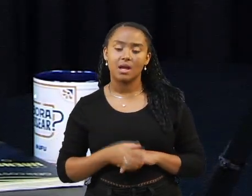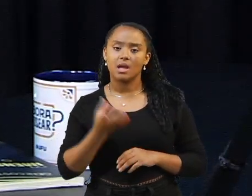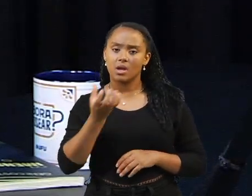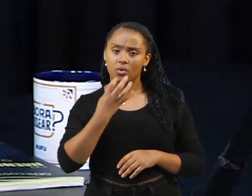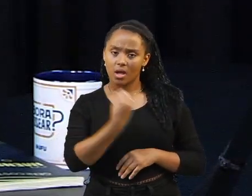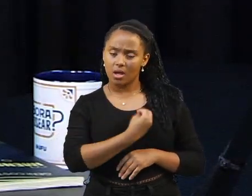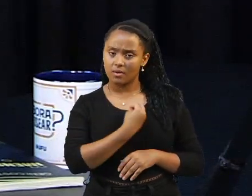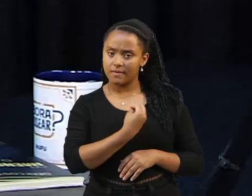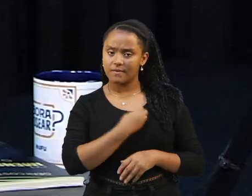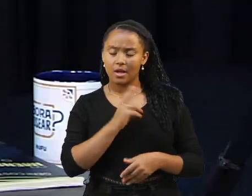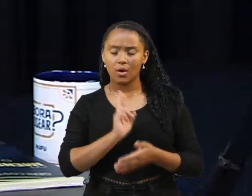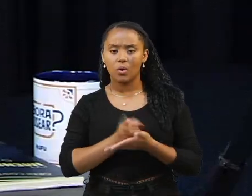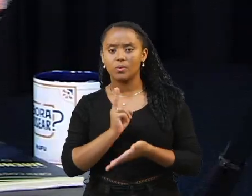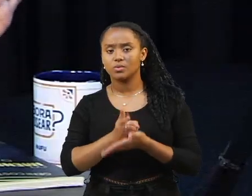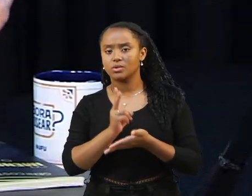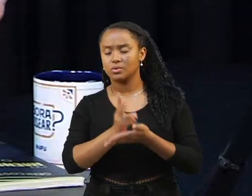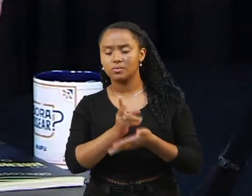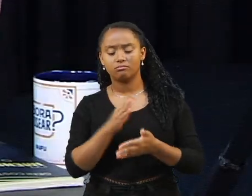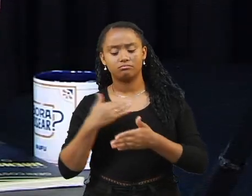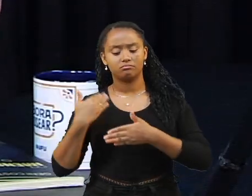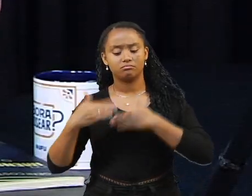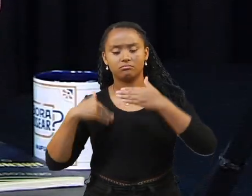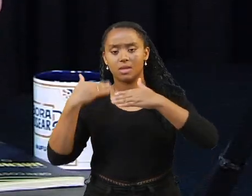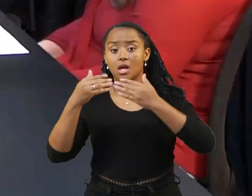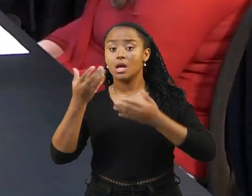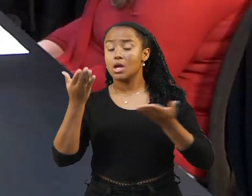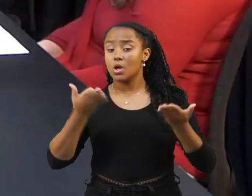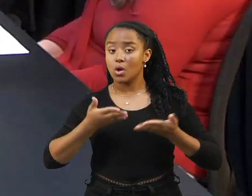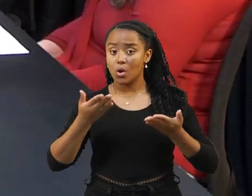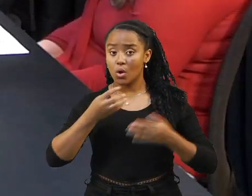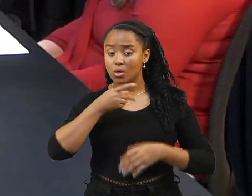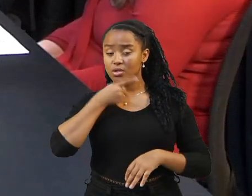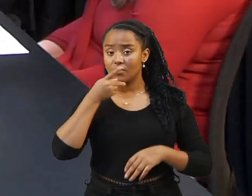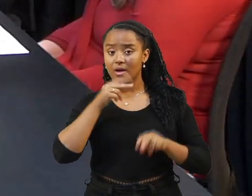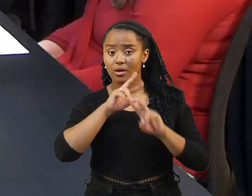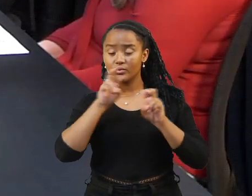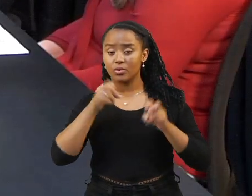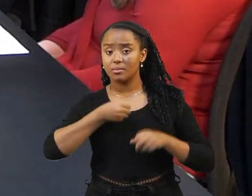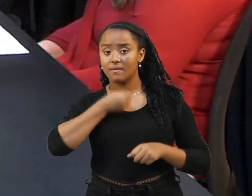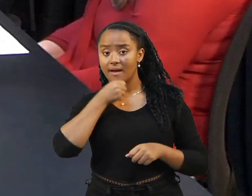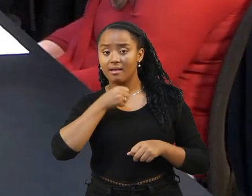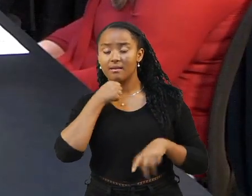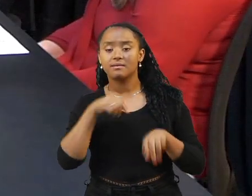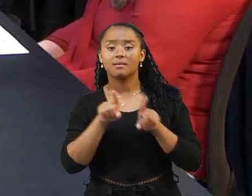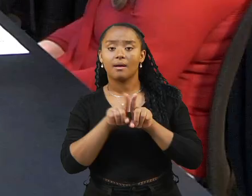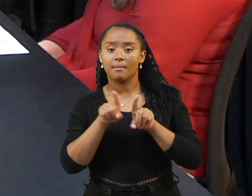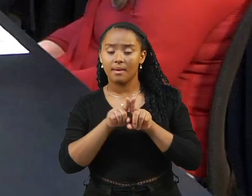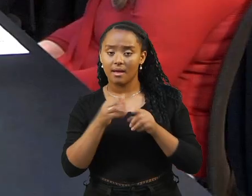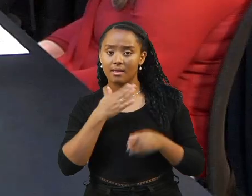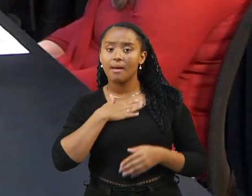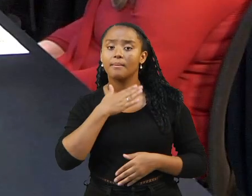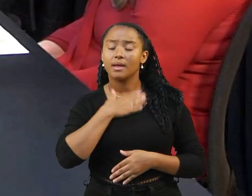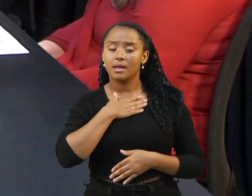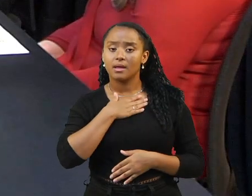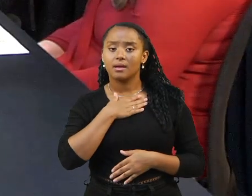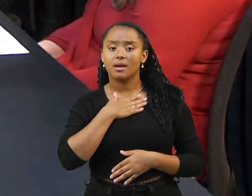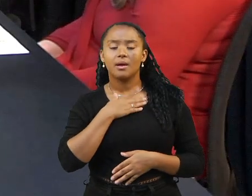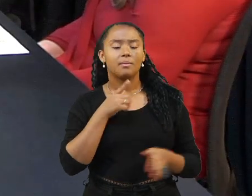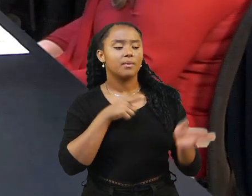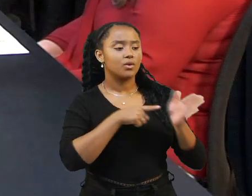dolorosa. Então, eu quero viver mais ainda. E eu hoje falo da velhice e da minha